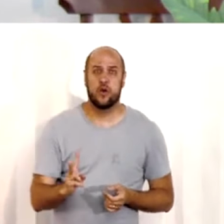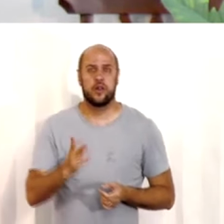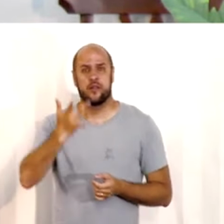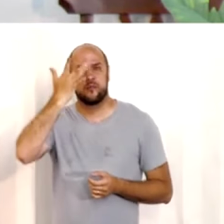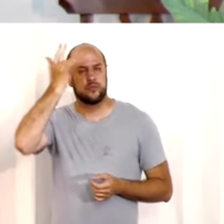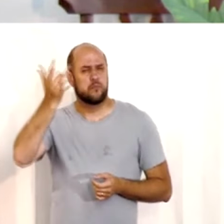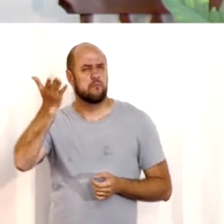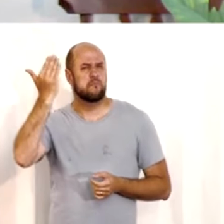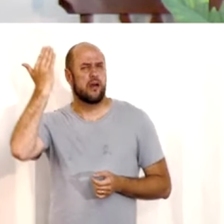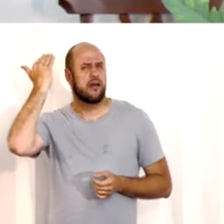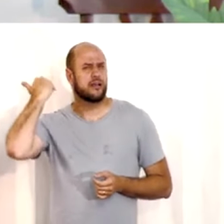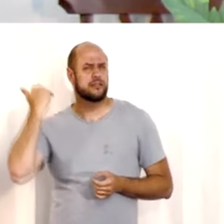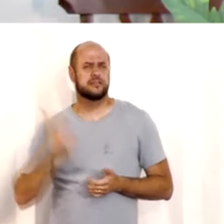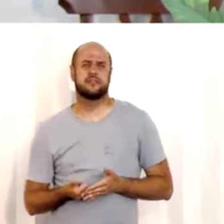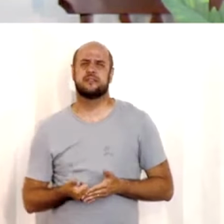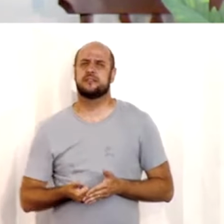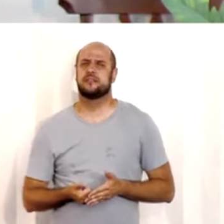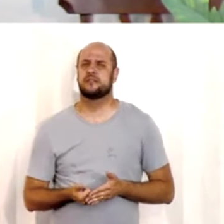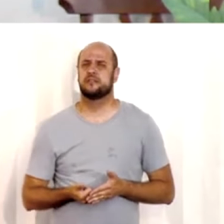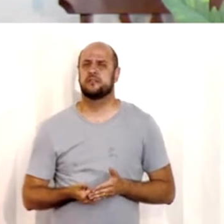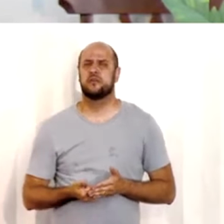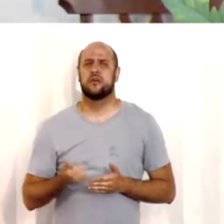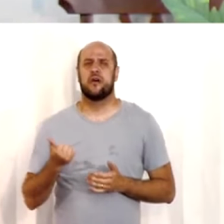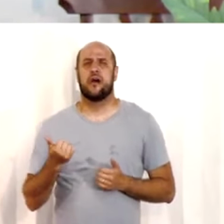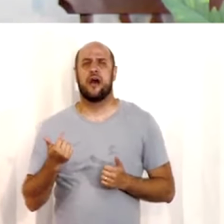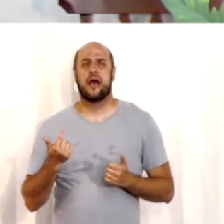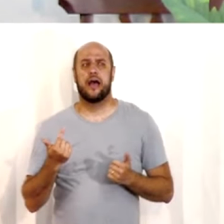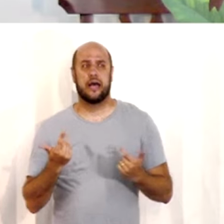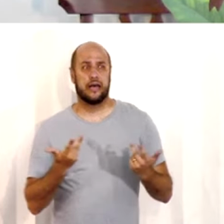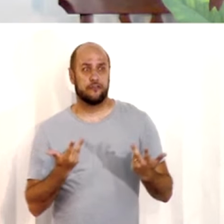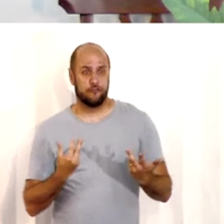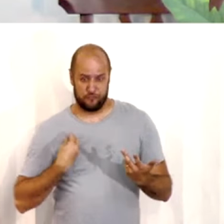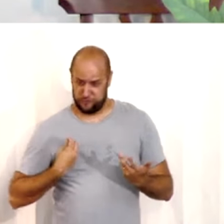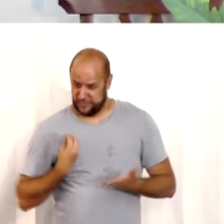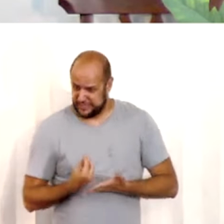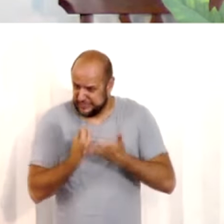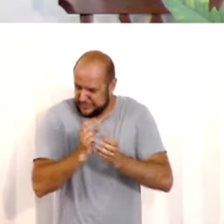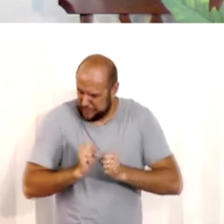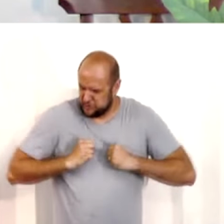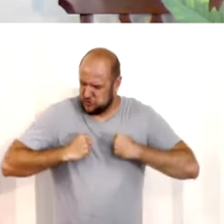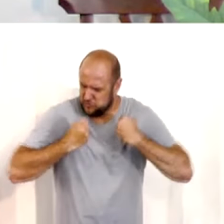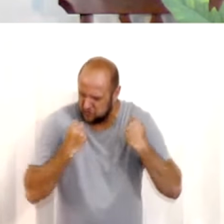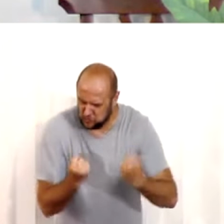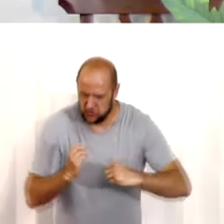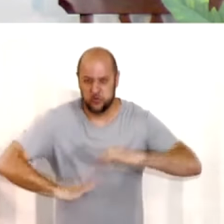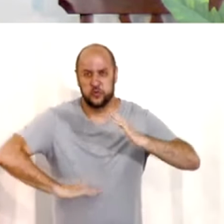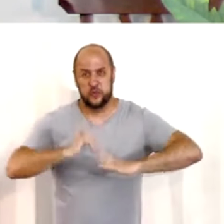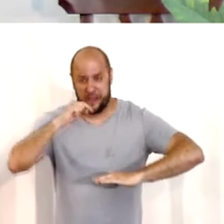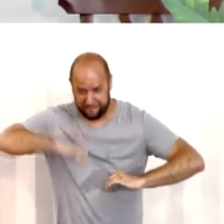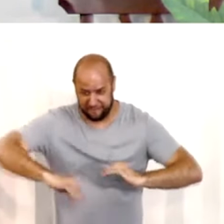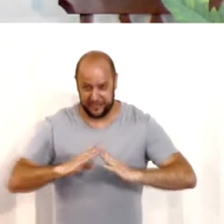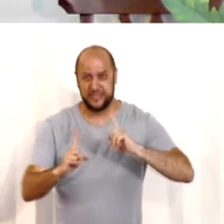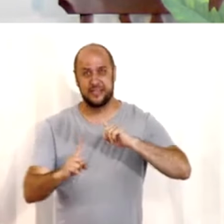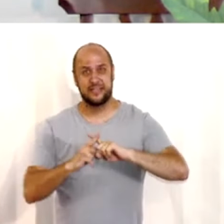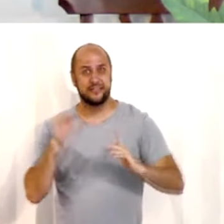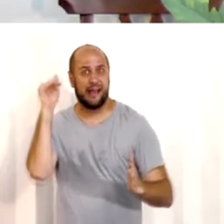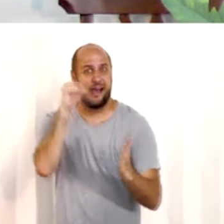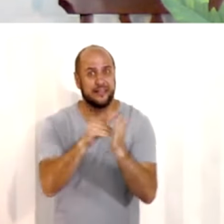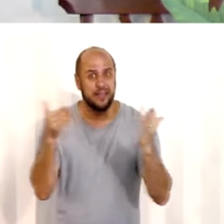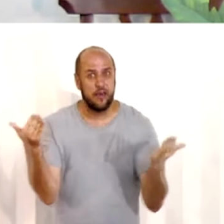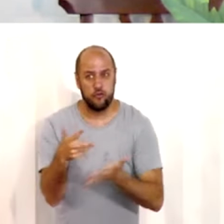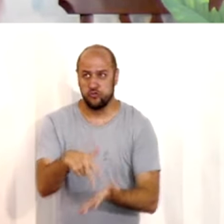ancestrais que deram muito do seu tempo, praticamente toda a sua vida, para que essa igreja estivesse de pé hoje? Por que é que nós podemos olhar para uma igreja